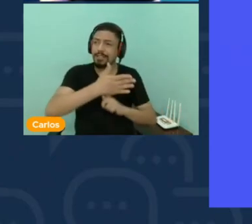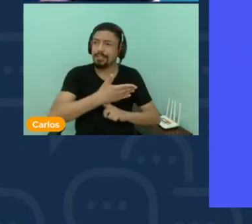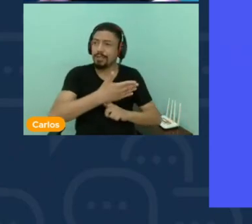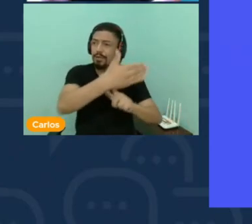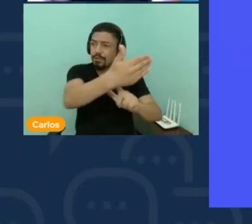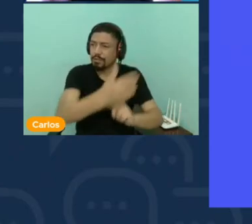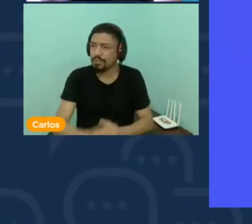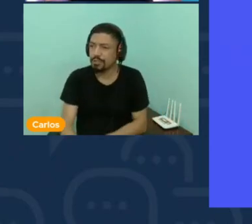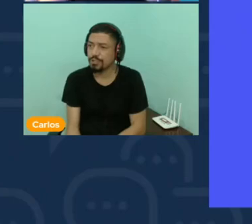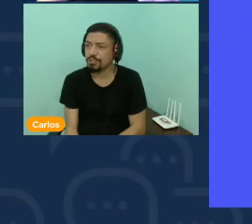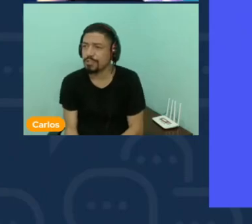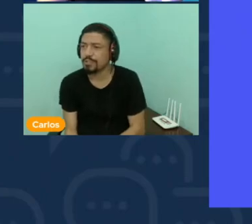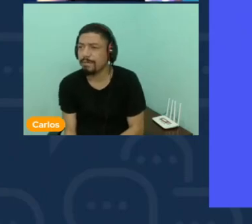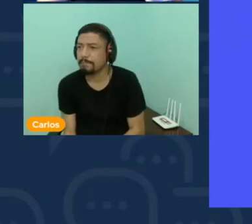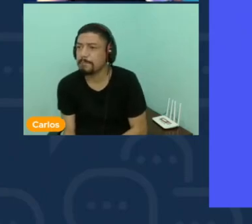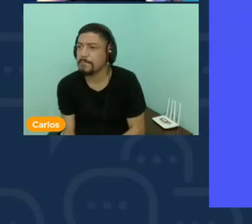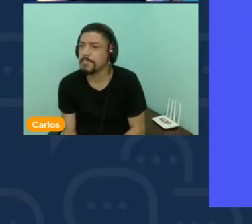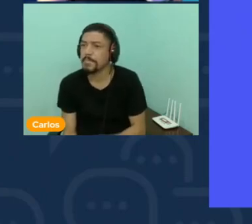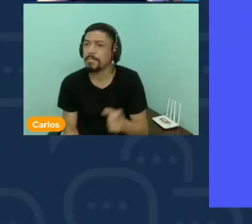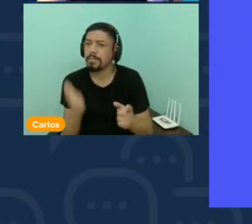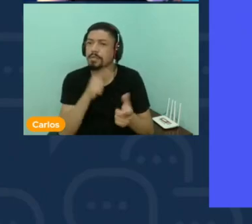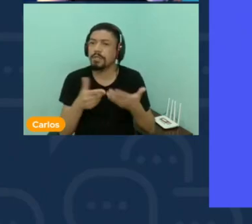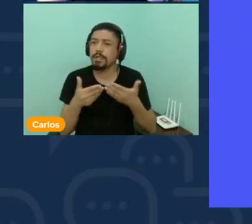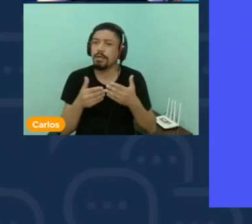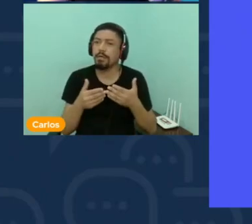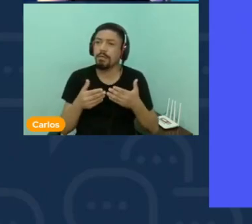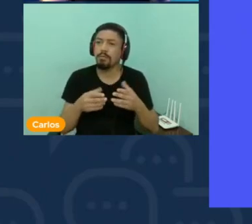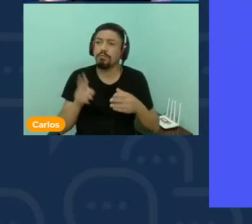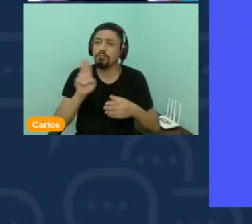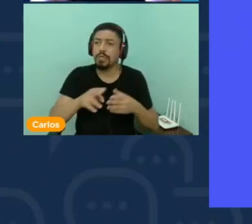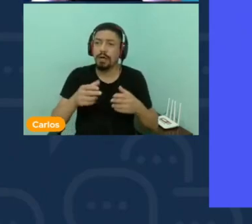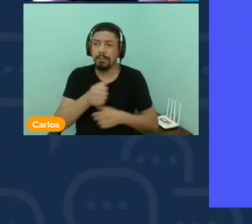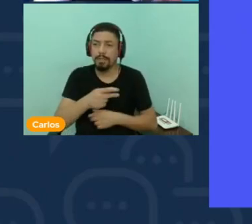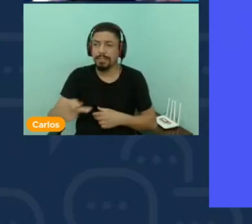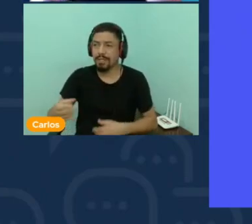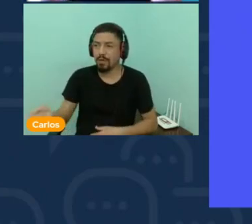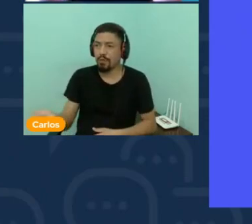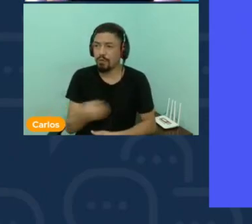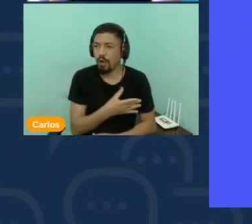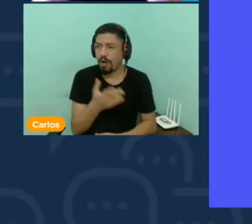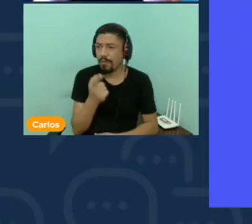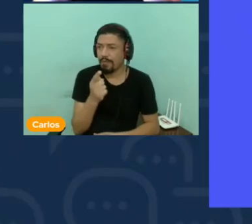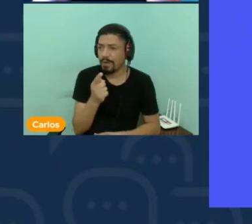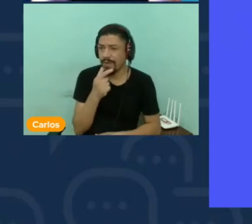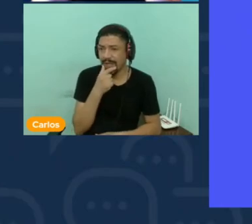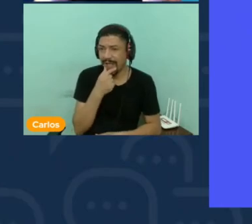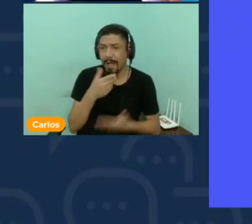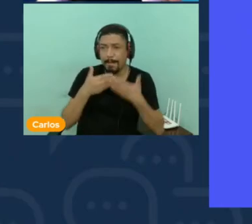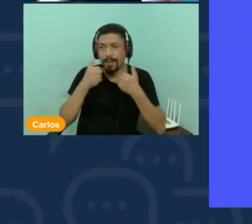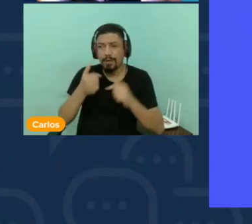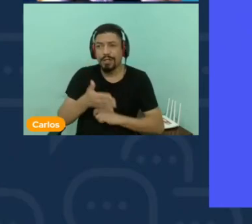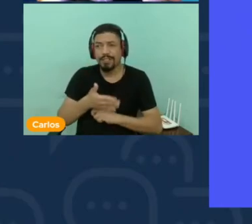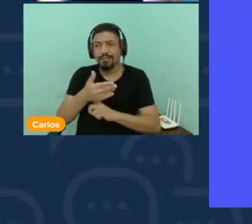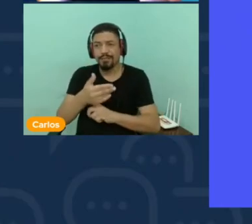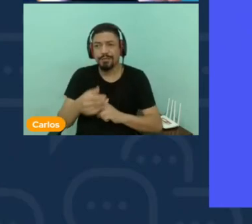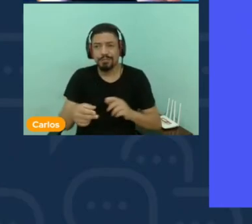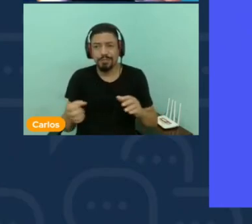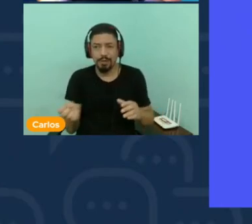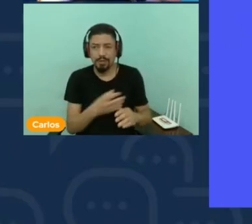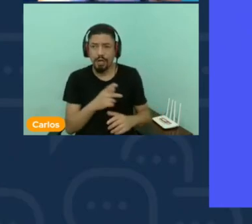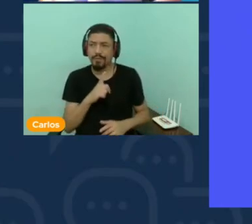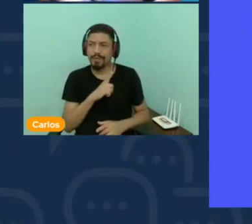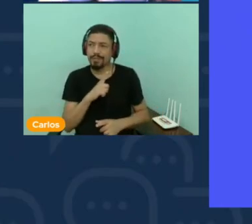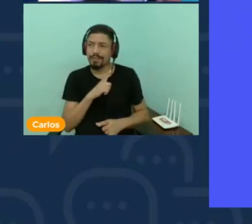Eu posso modernizar as minhas aplicações. As melhores tecnologias, tecnologias de ponta, elas